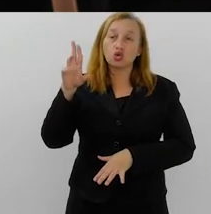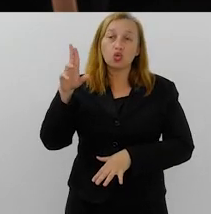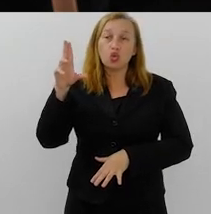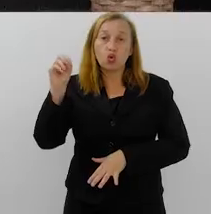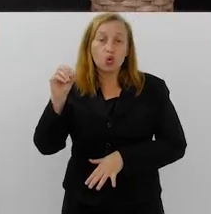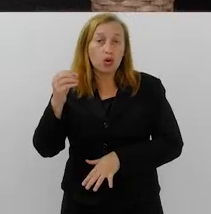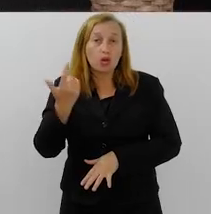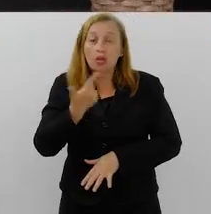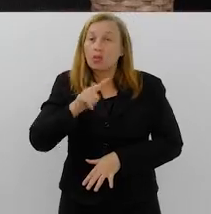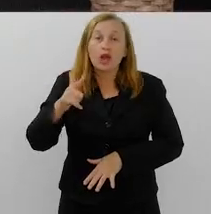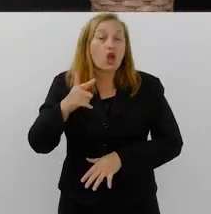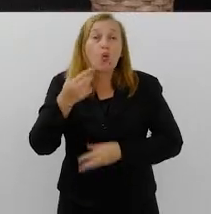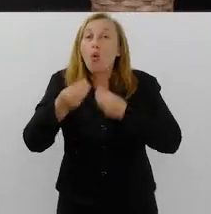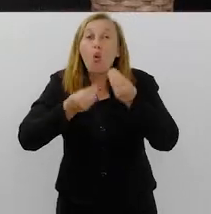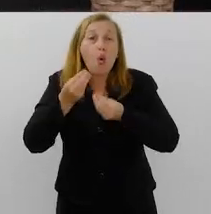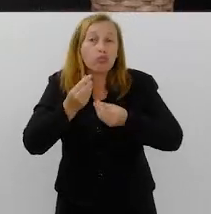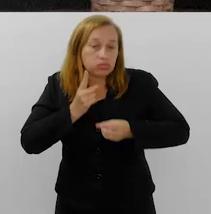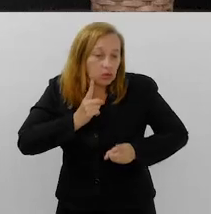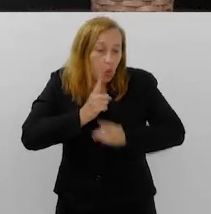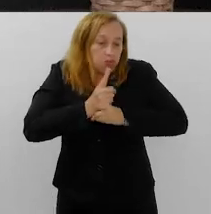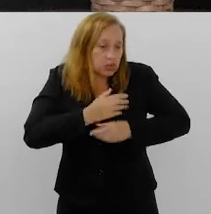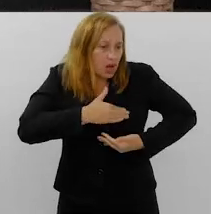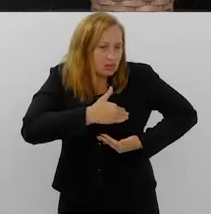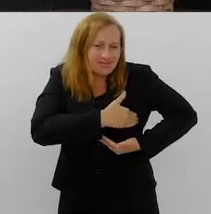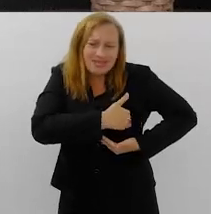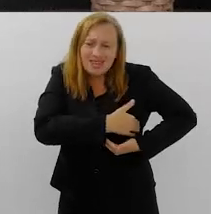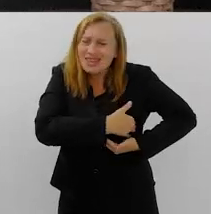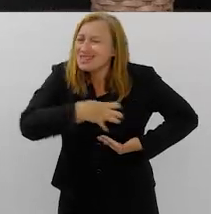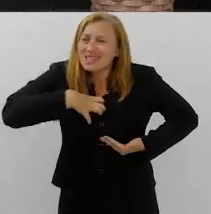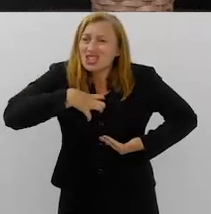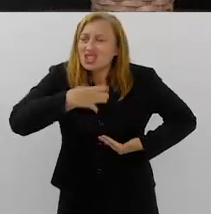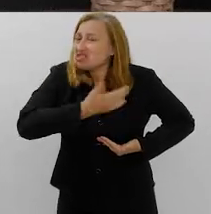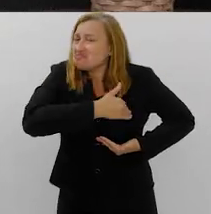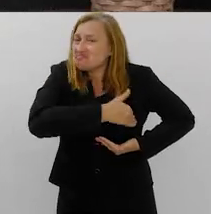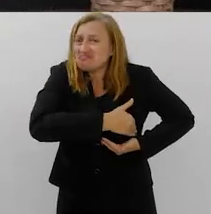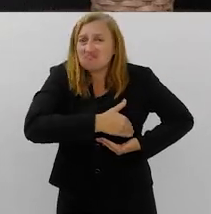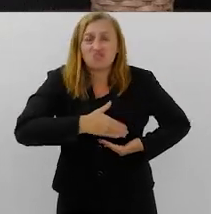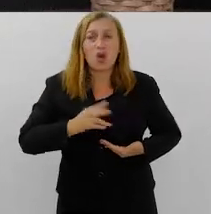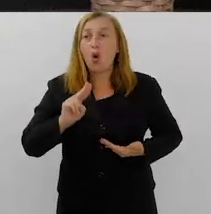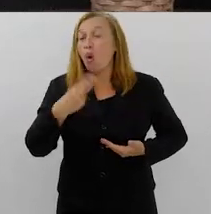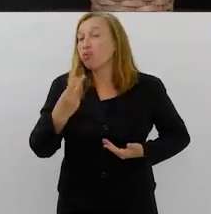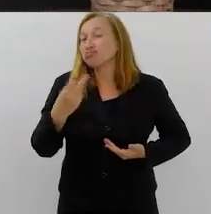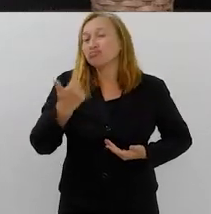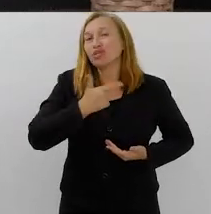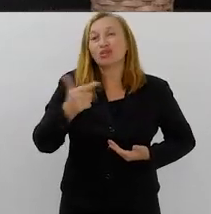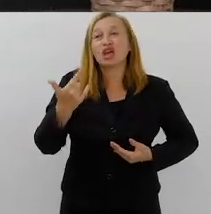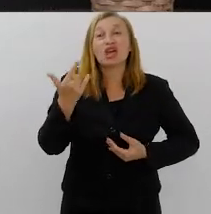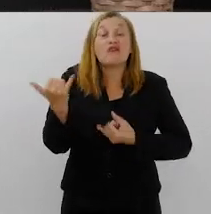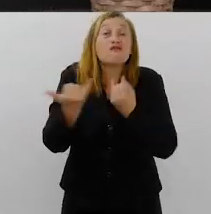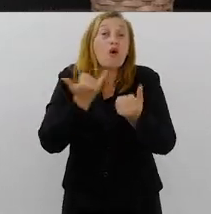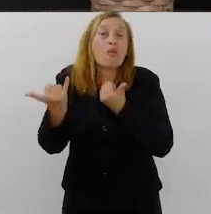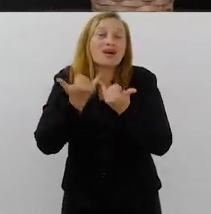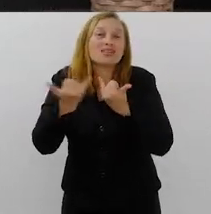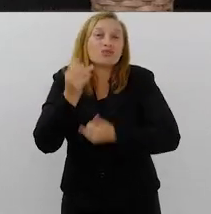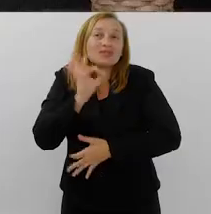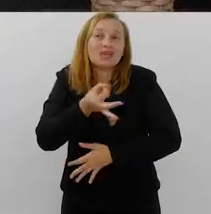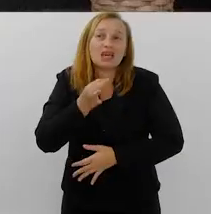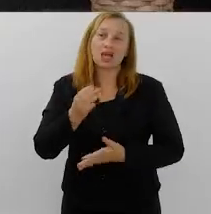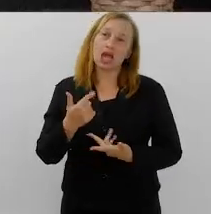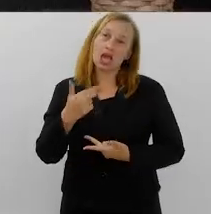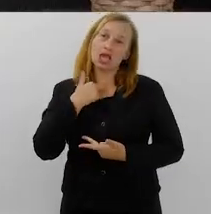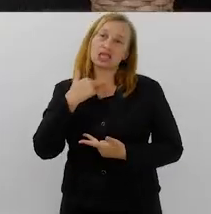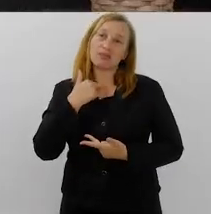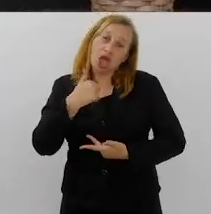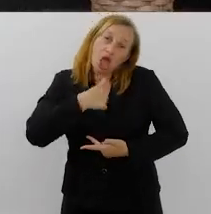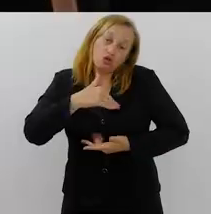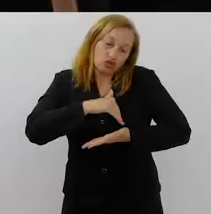depende ela talvez não consiga Ou talvez não tenha informação que qualquer é por exemplo eu